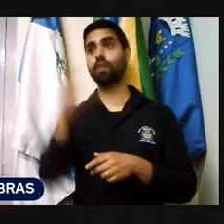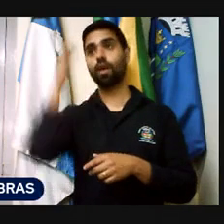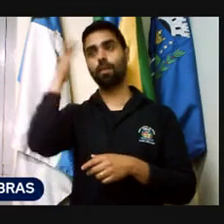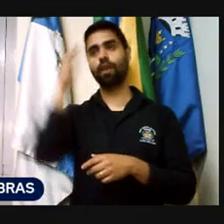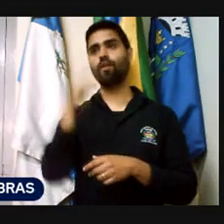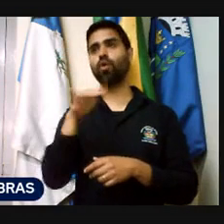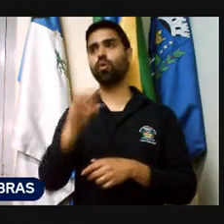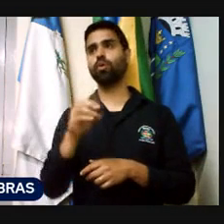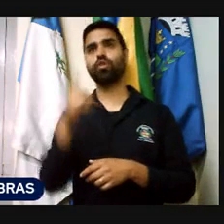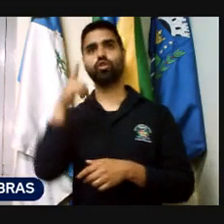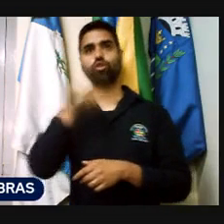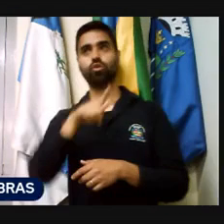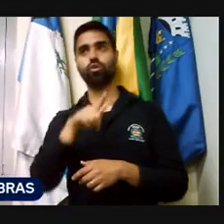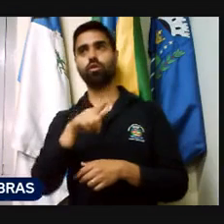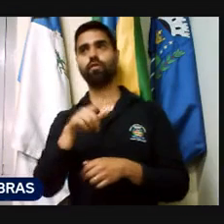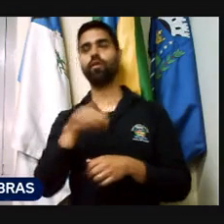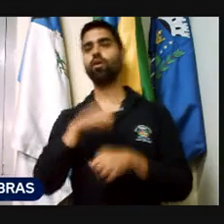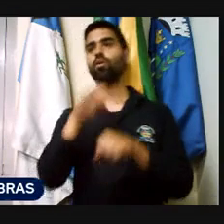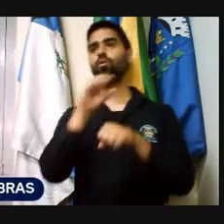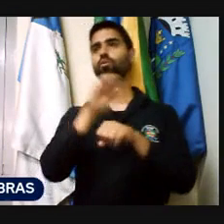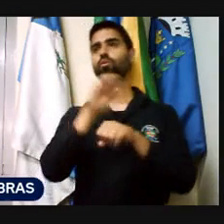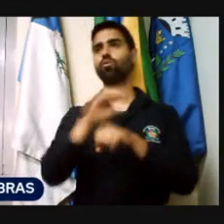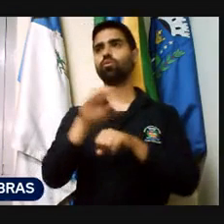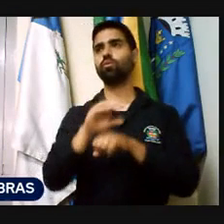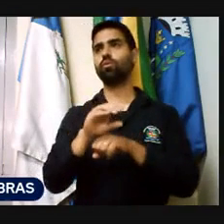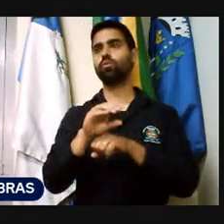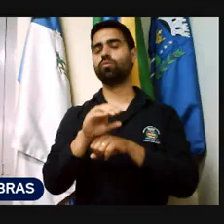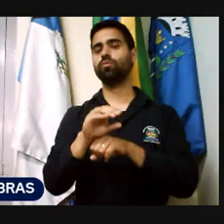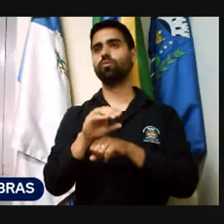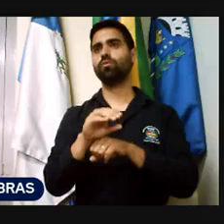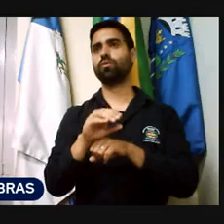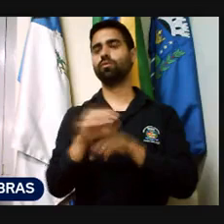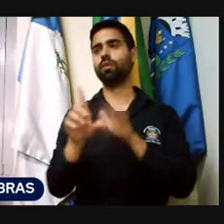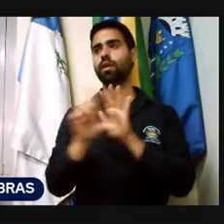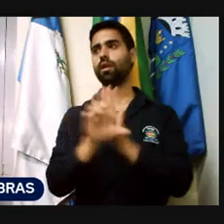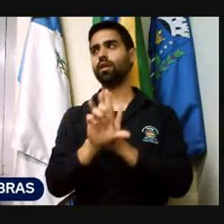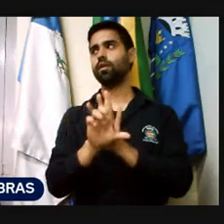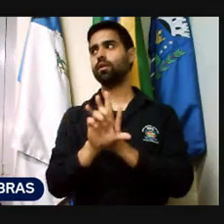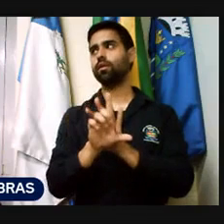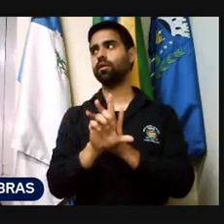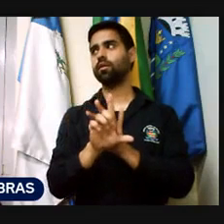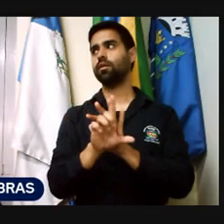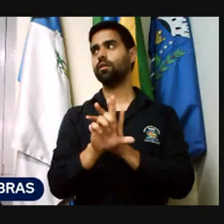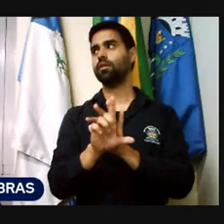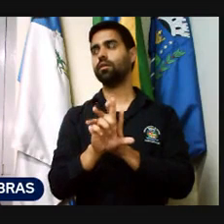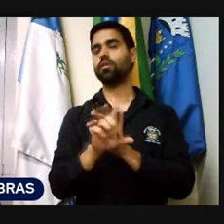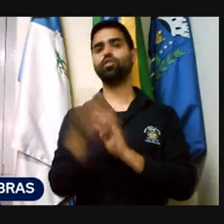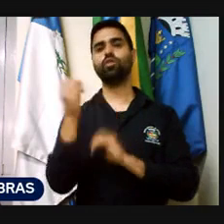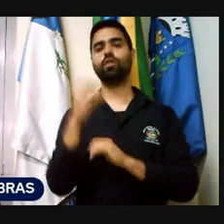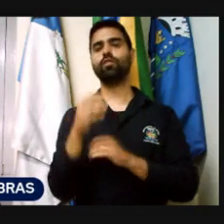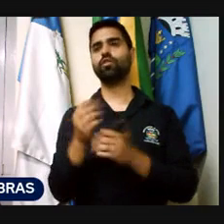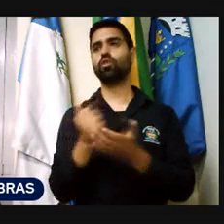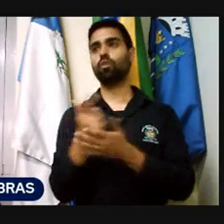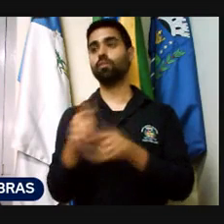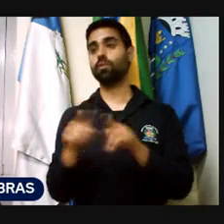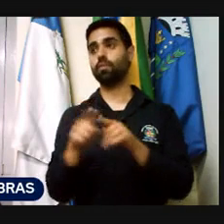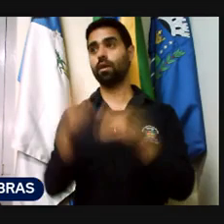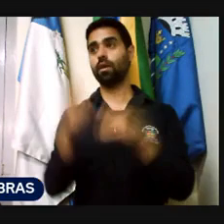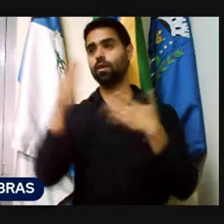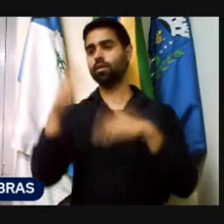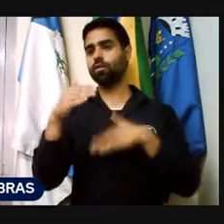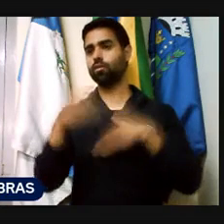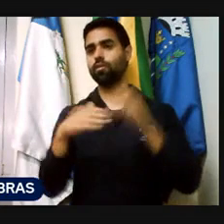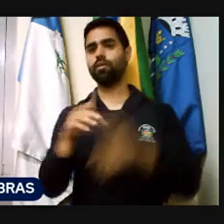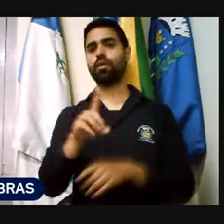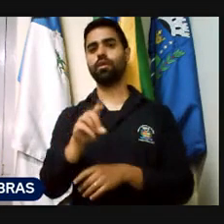Janeiro novamente participar do curso referente à lei, à nova lei de licitação. Agradeço aos